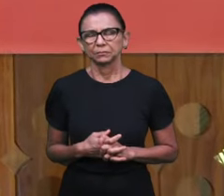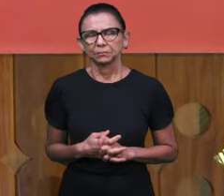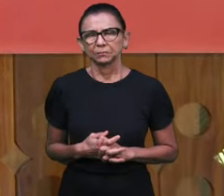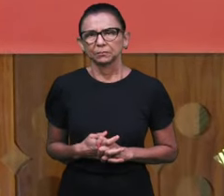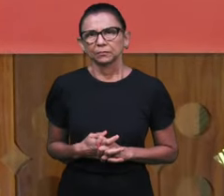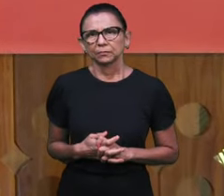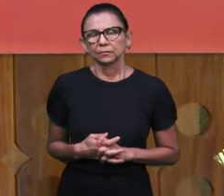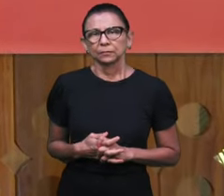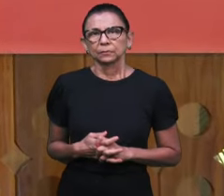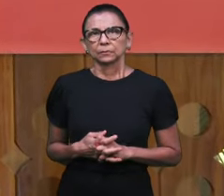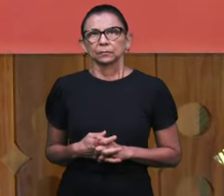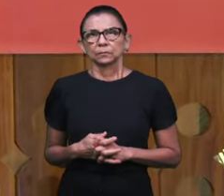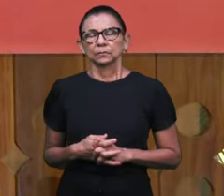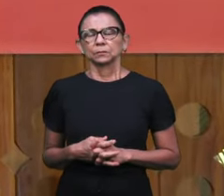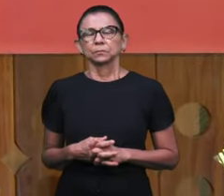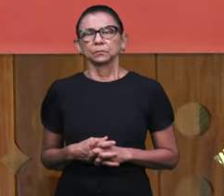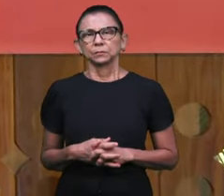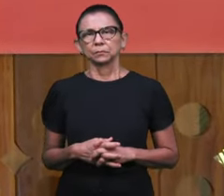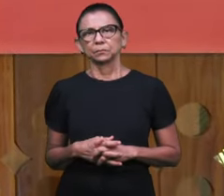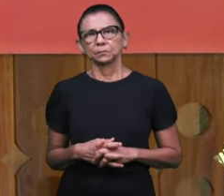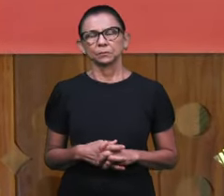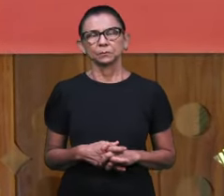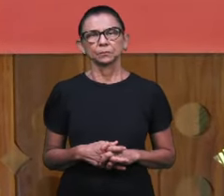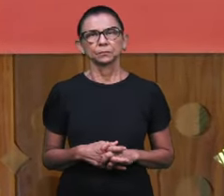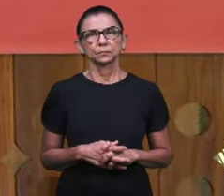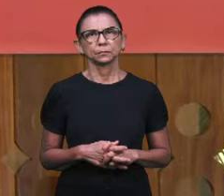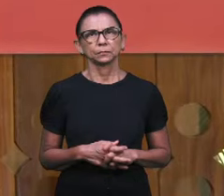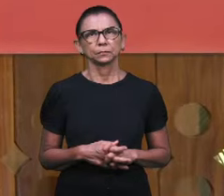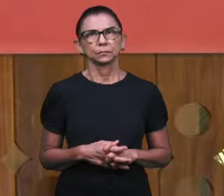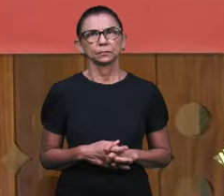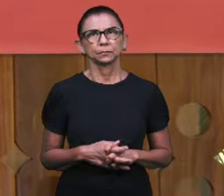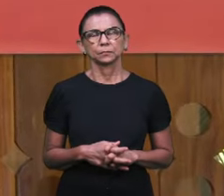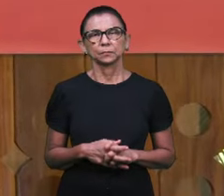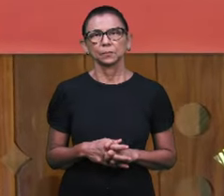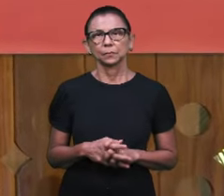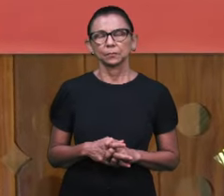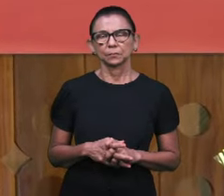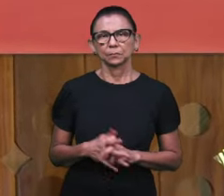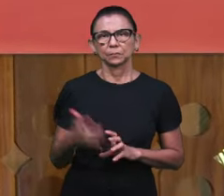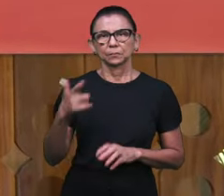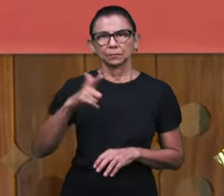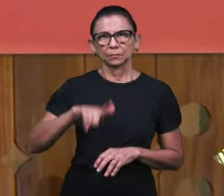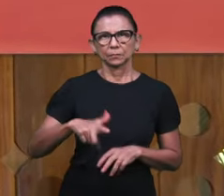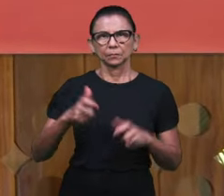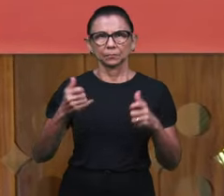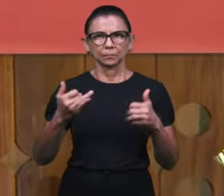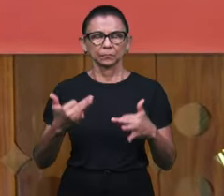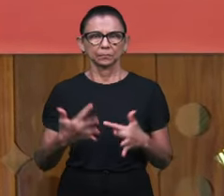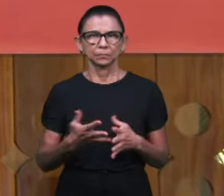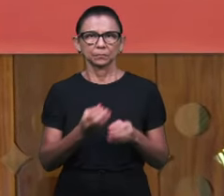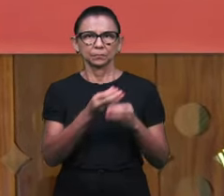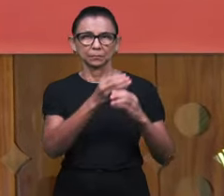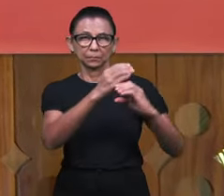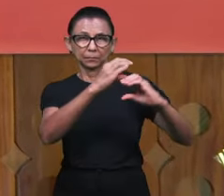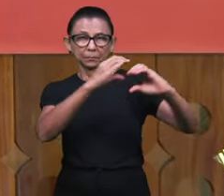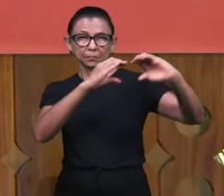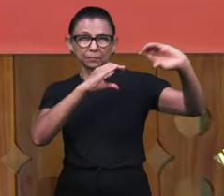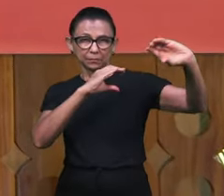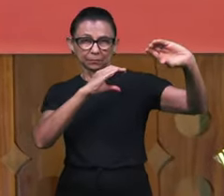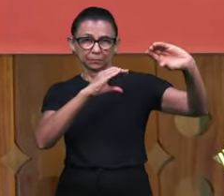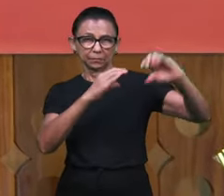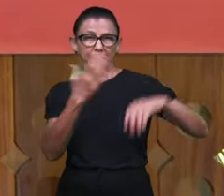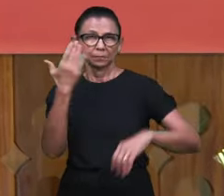aprendendo aquilo que é importante. Então, o fogo é para dar o contorno, para ser usado. Se